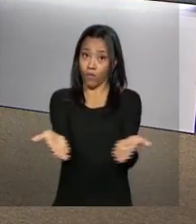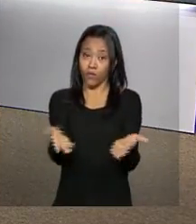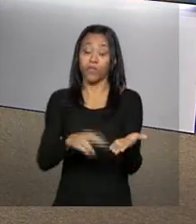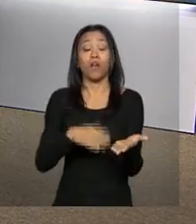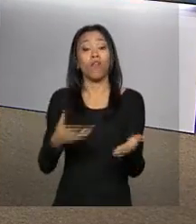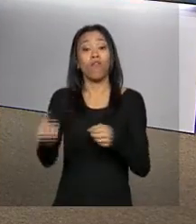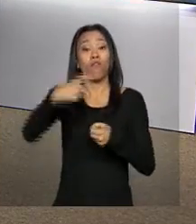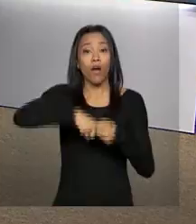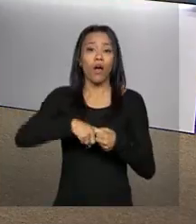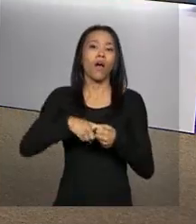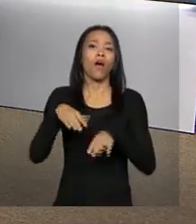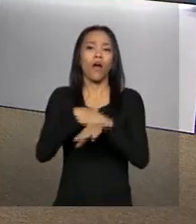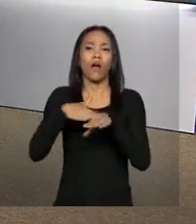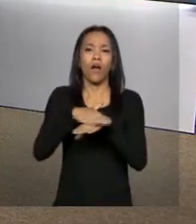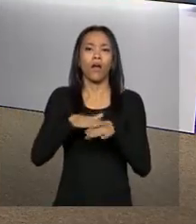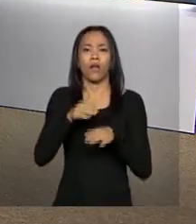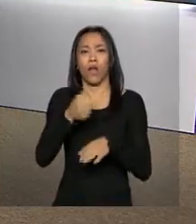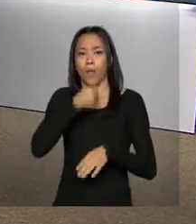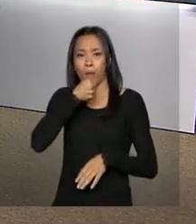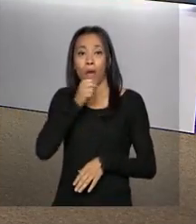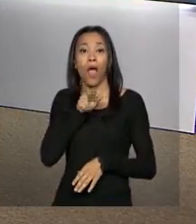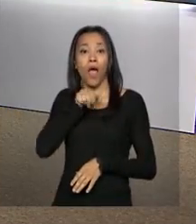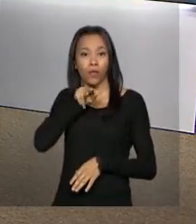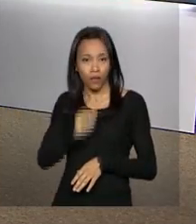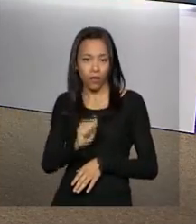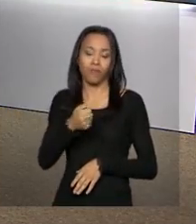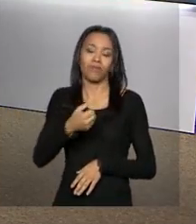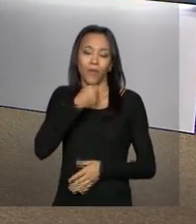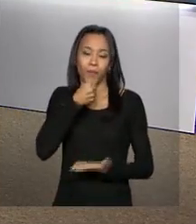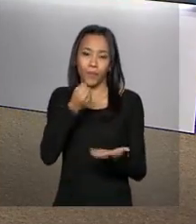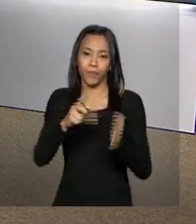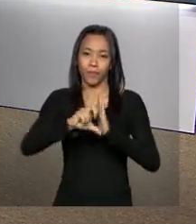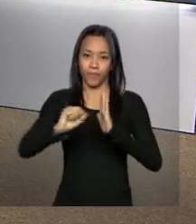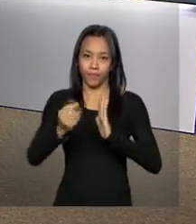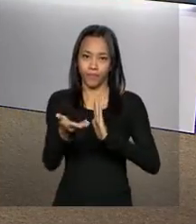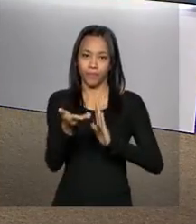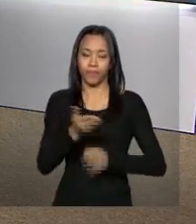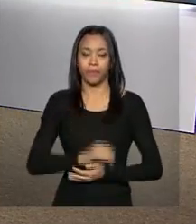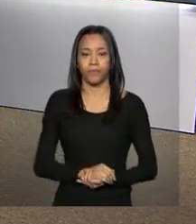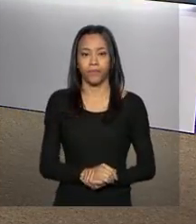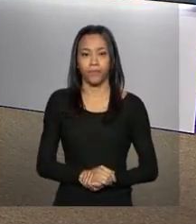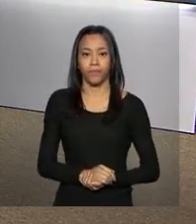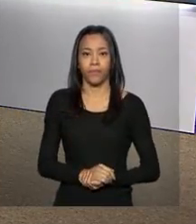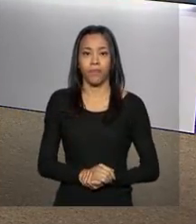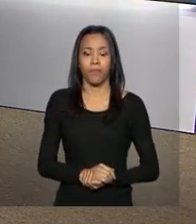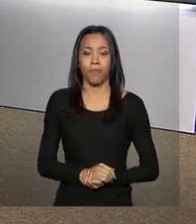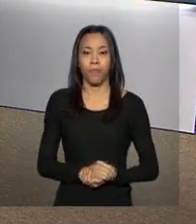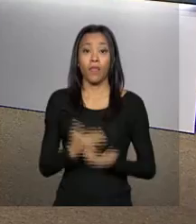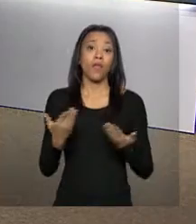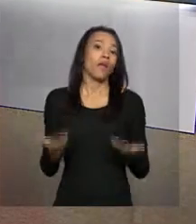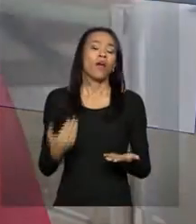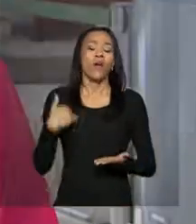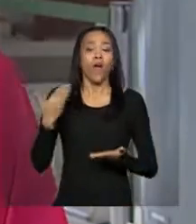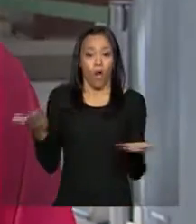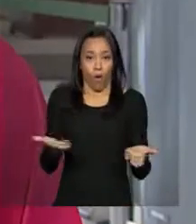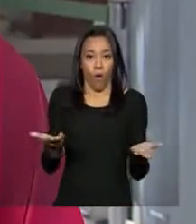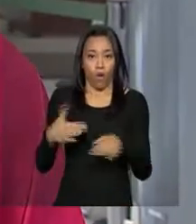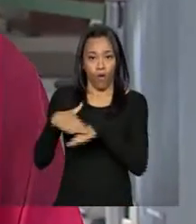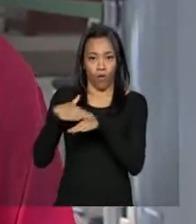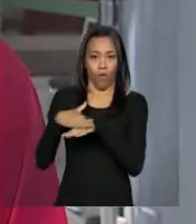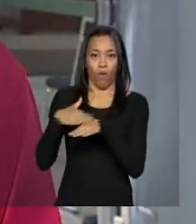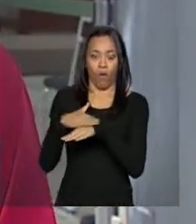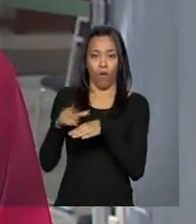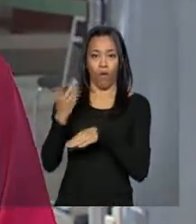a conversar com Ana Gabriela Salles, que está lá no Palácio do Planalto. Ana? Daniele, eu vou conversar agora com